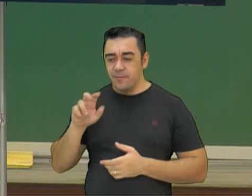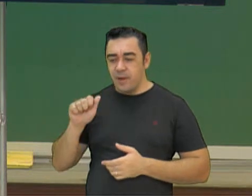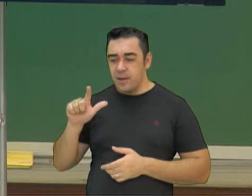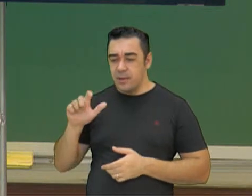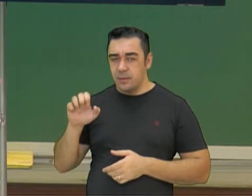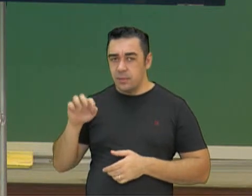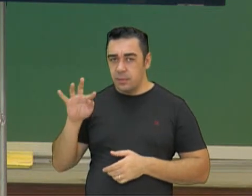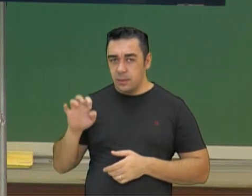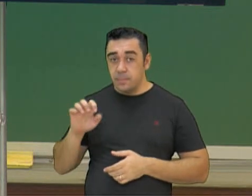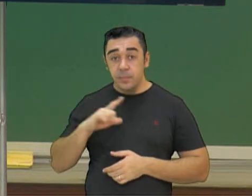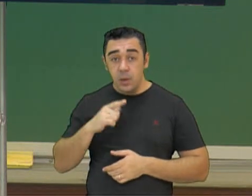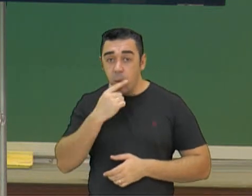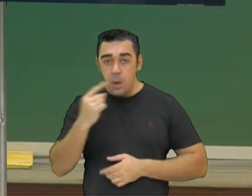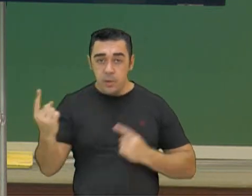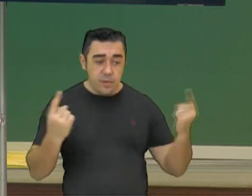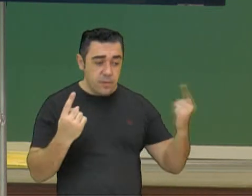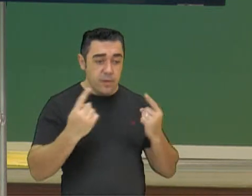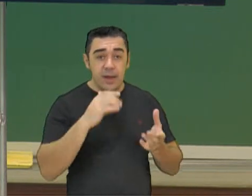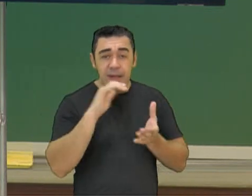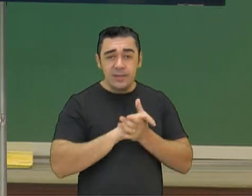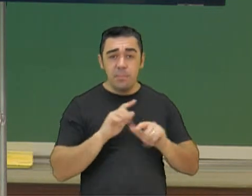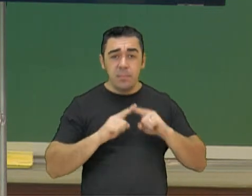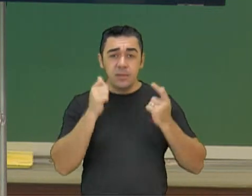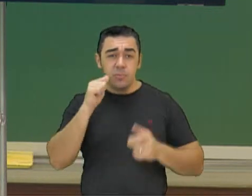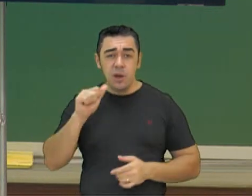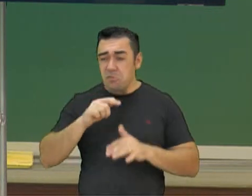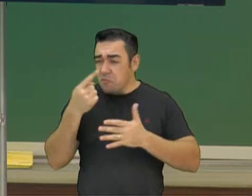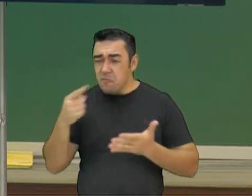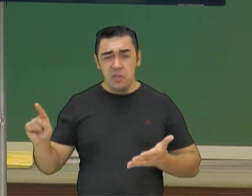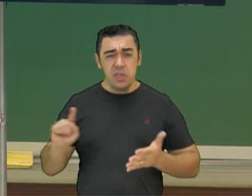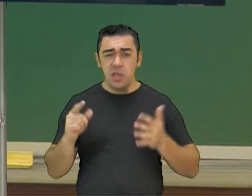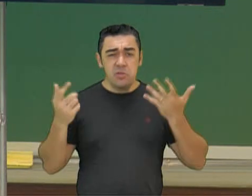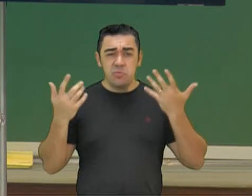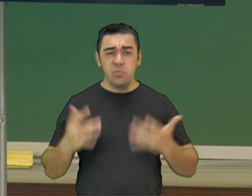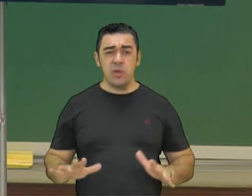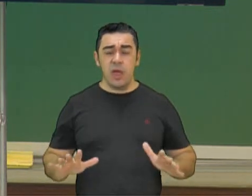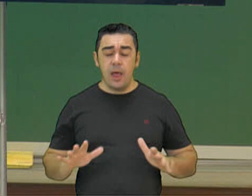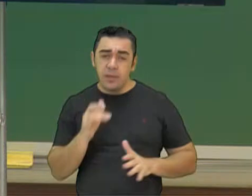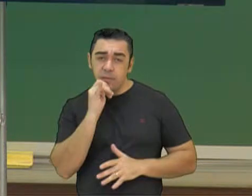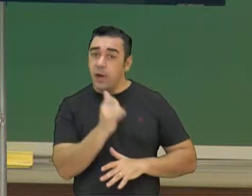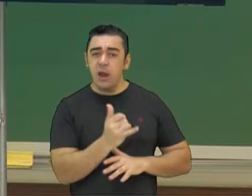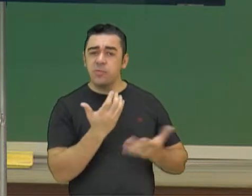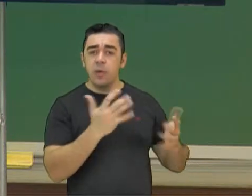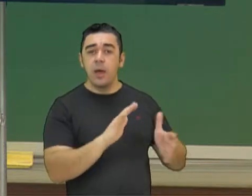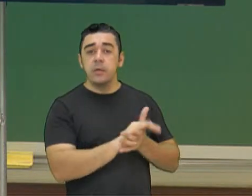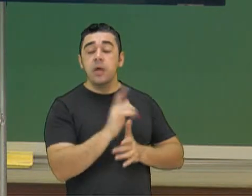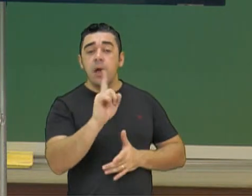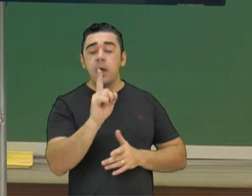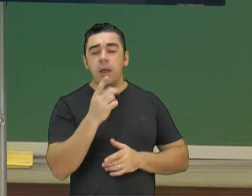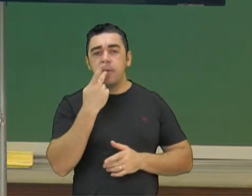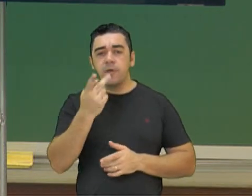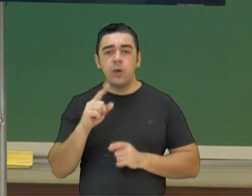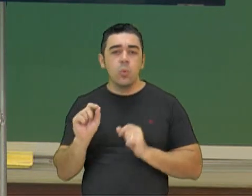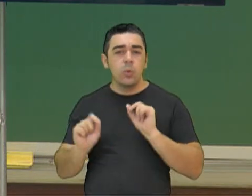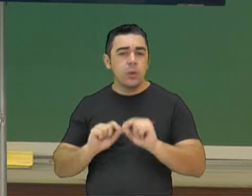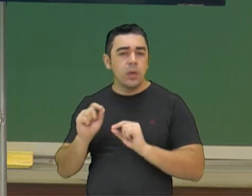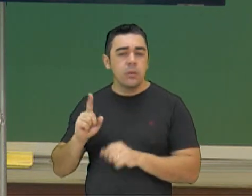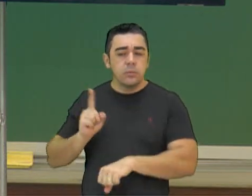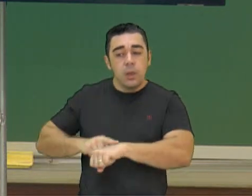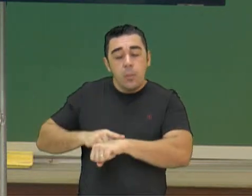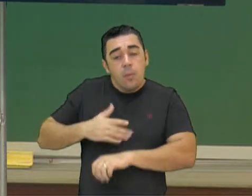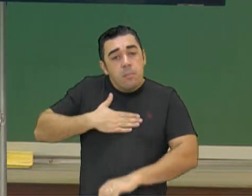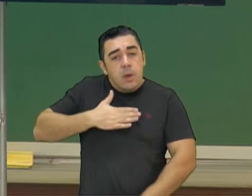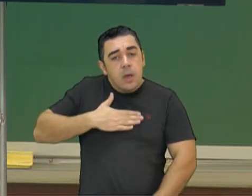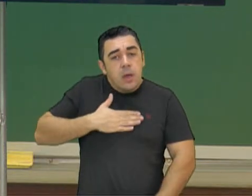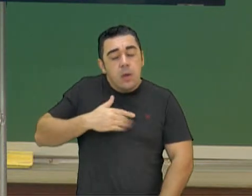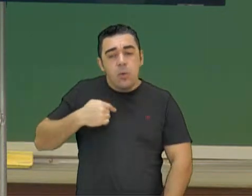os pretendentes, mas ela, no final, ela não fala que não vai casar, mas ela fala que ela quer o tempo dela, né? Que